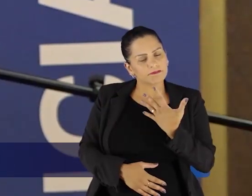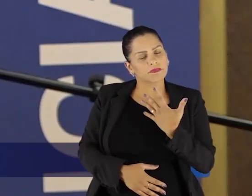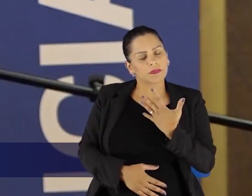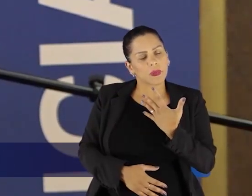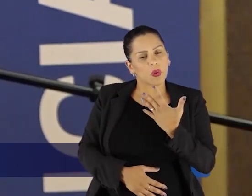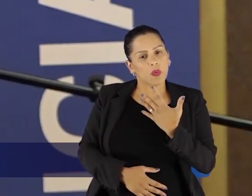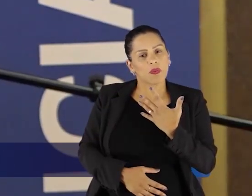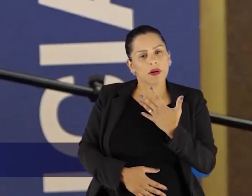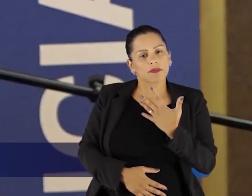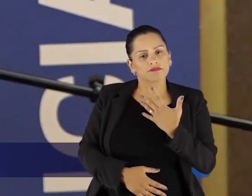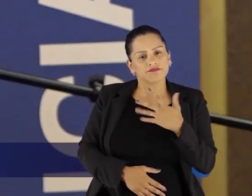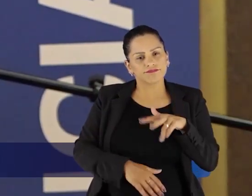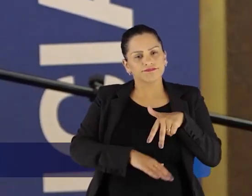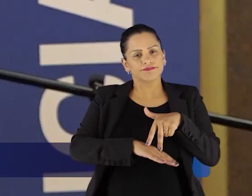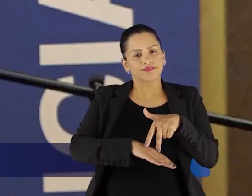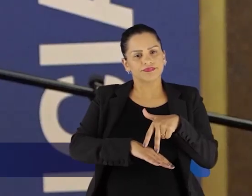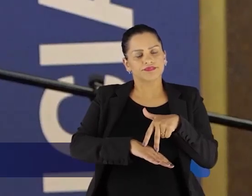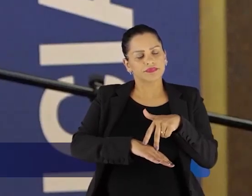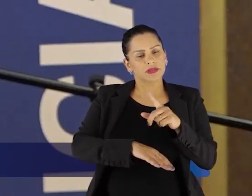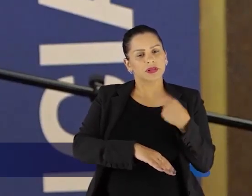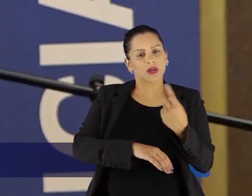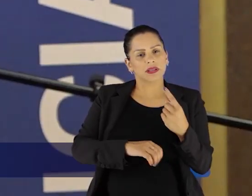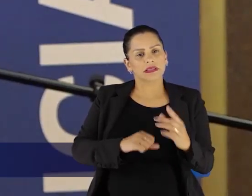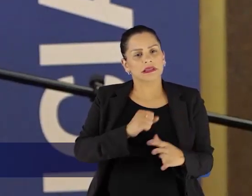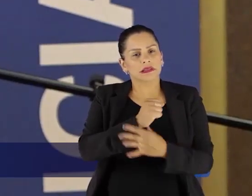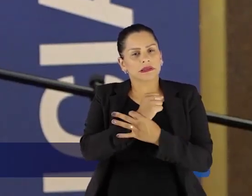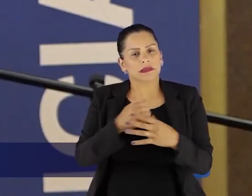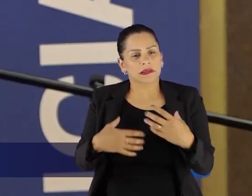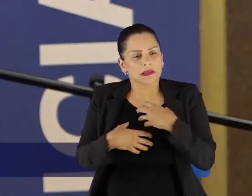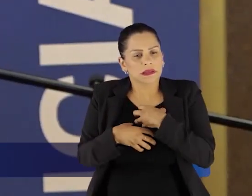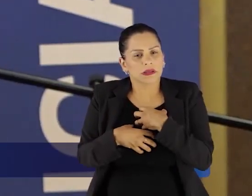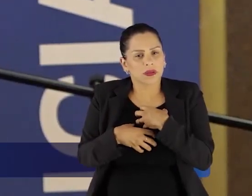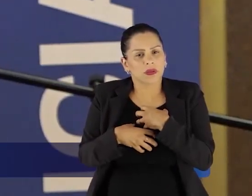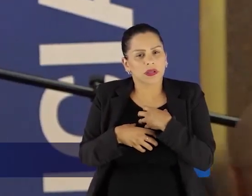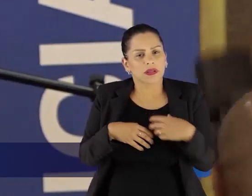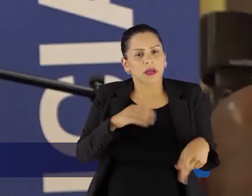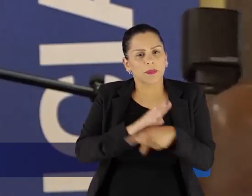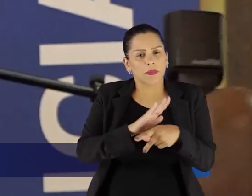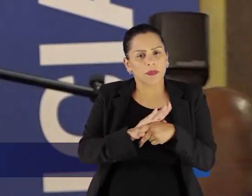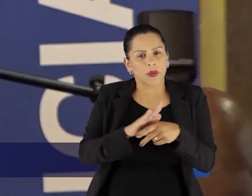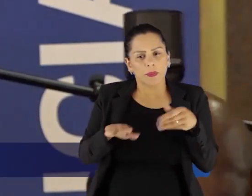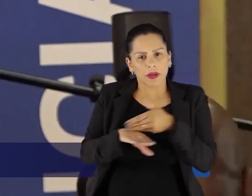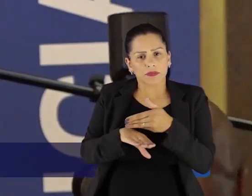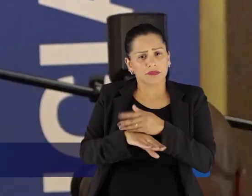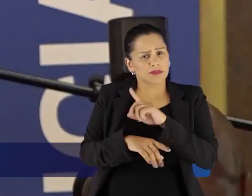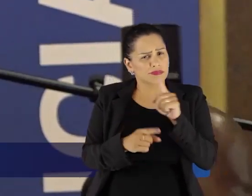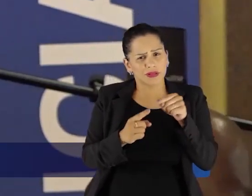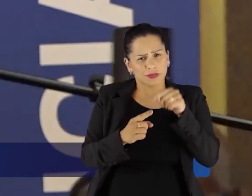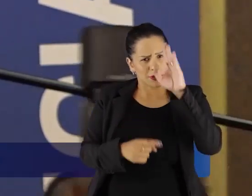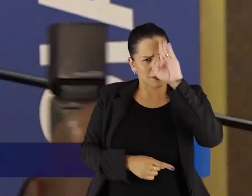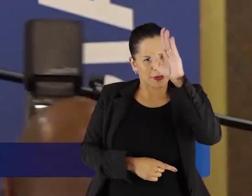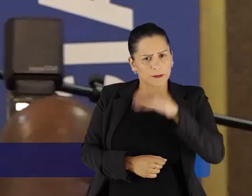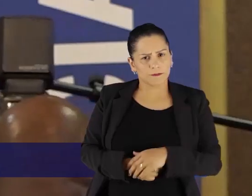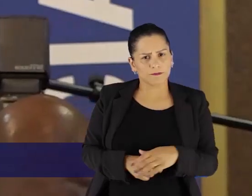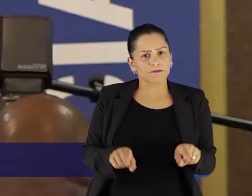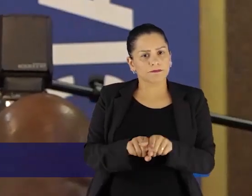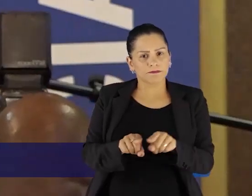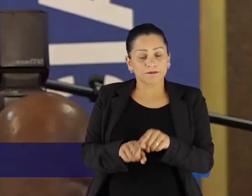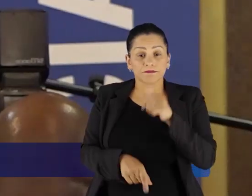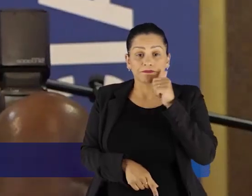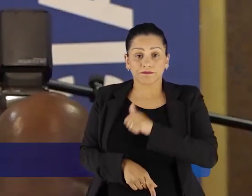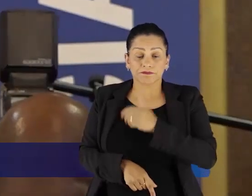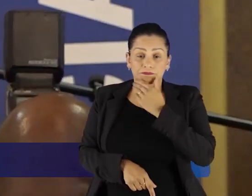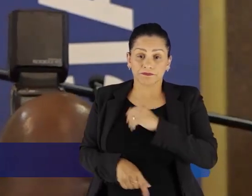sentimento de Orgulho pertencimento e segurança e seus membros são objetivos centrais a gestão e a servidores e